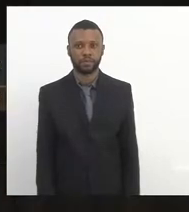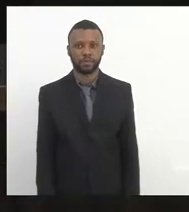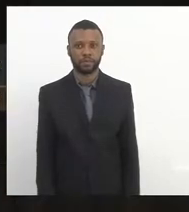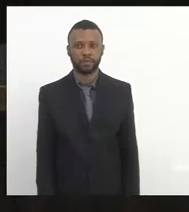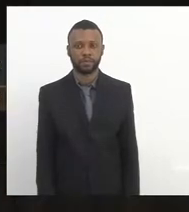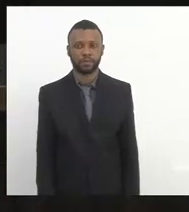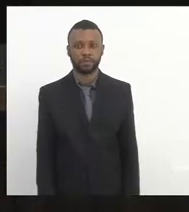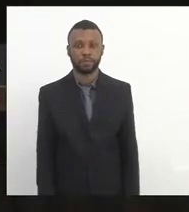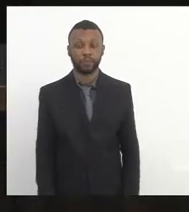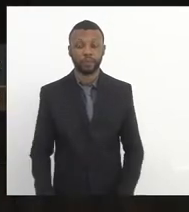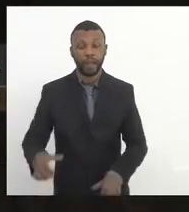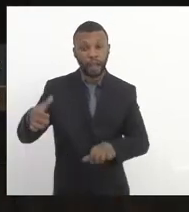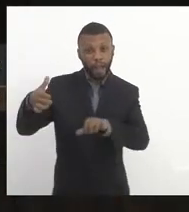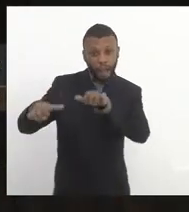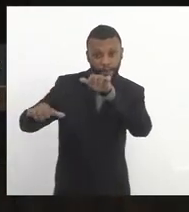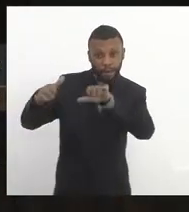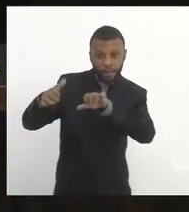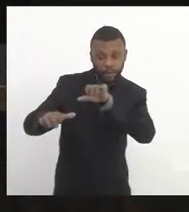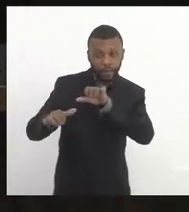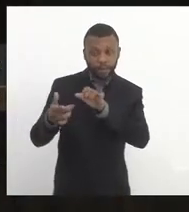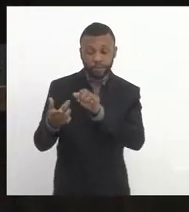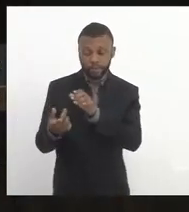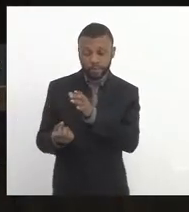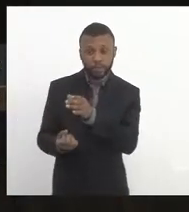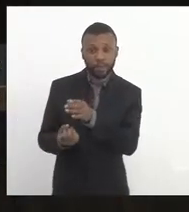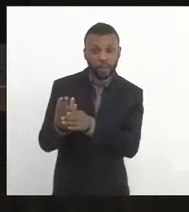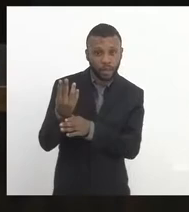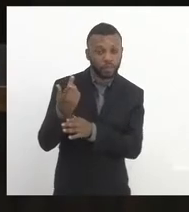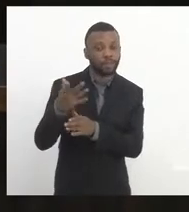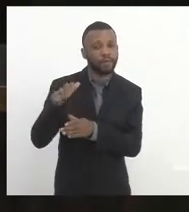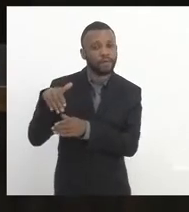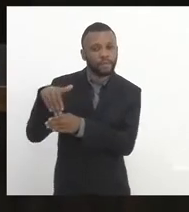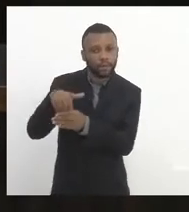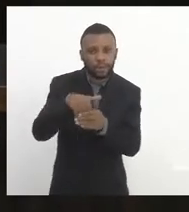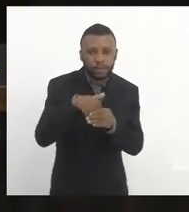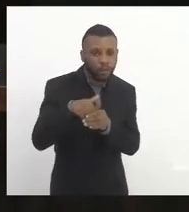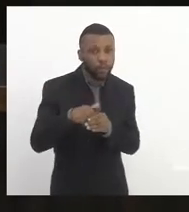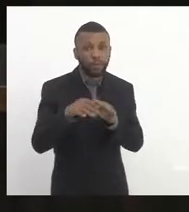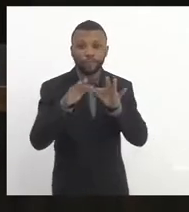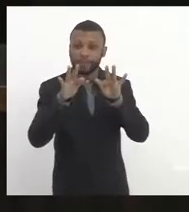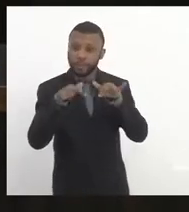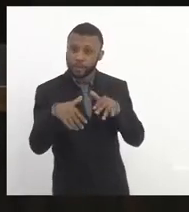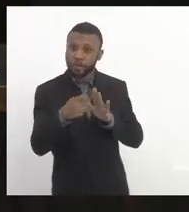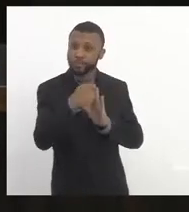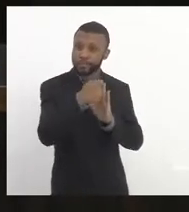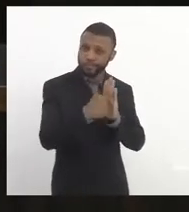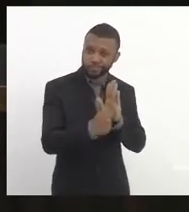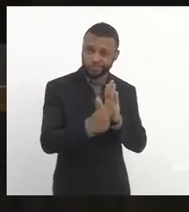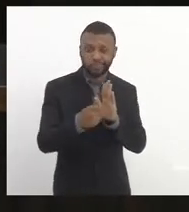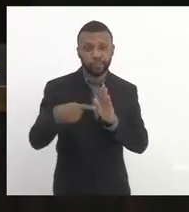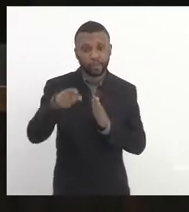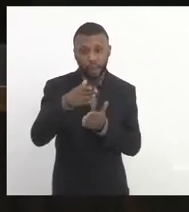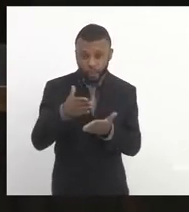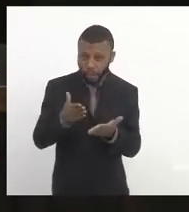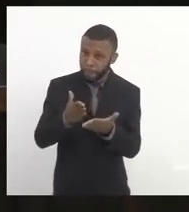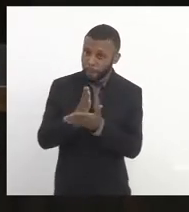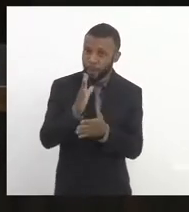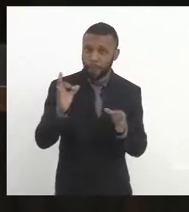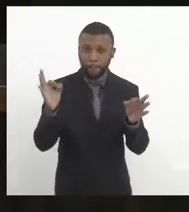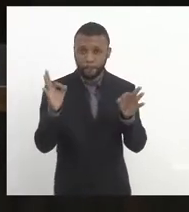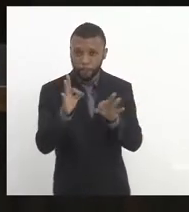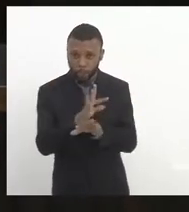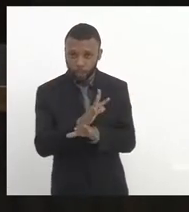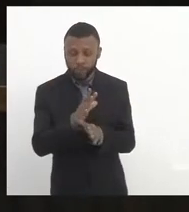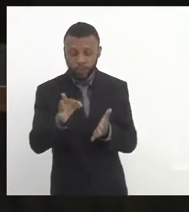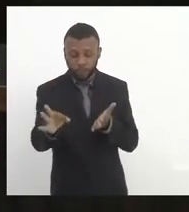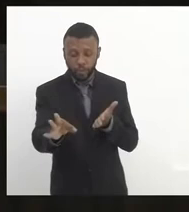Pareceres emitidos em votação substitutivo da CCJ com forma final de redação que a presidência defere. Se os que aprovam nisso como estão aprovados, vai